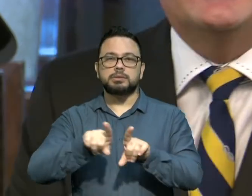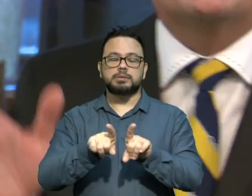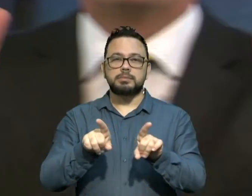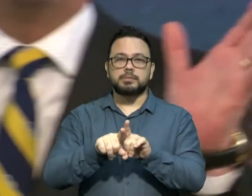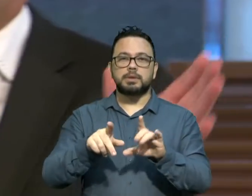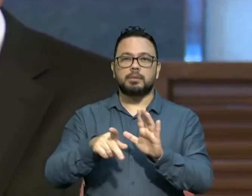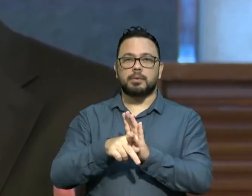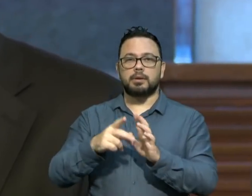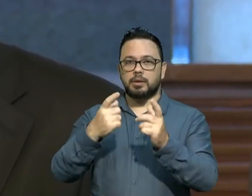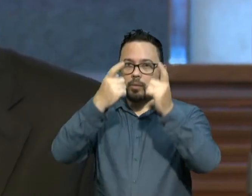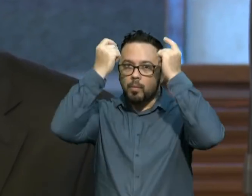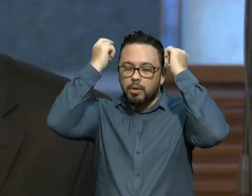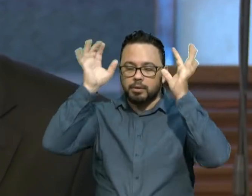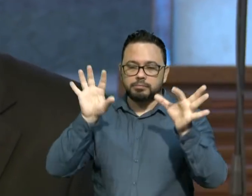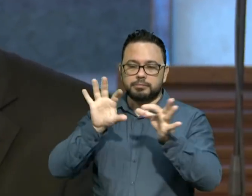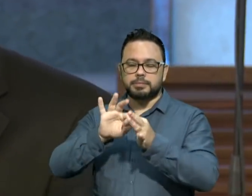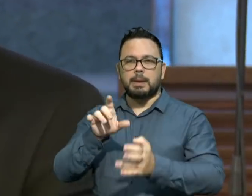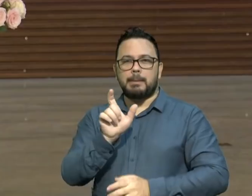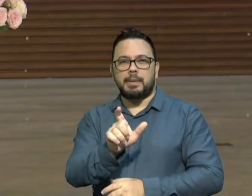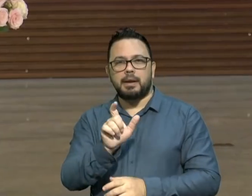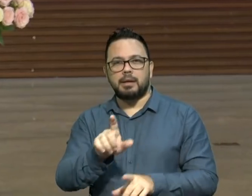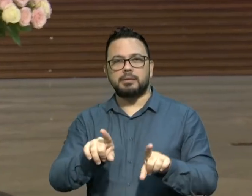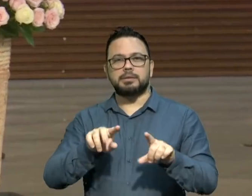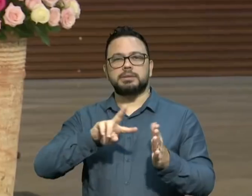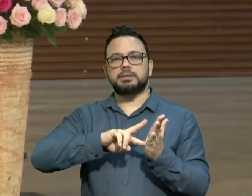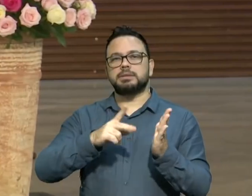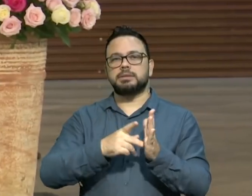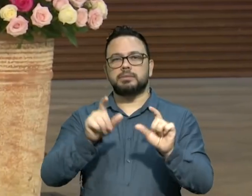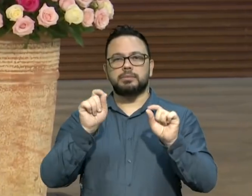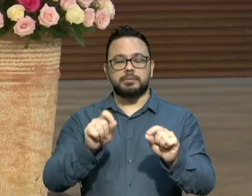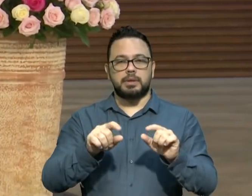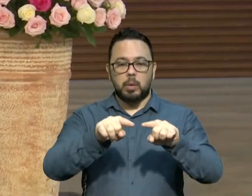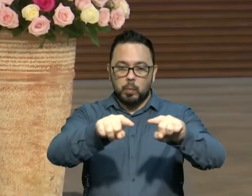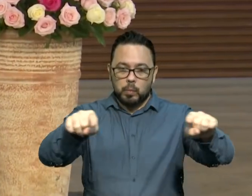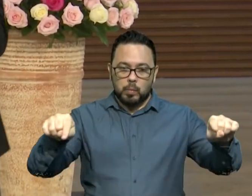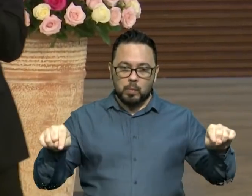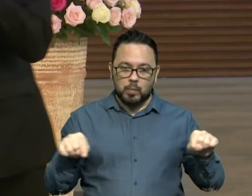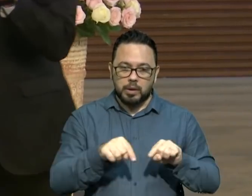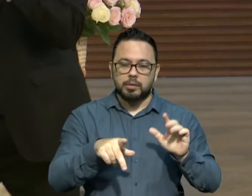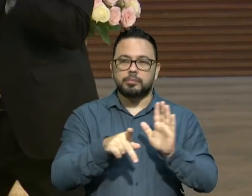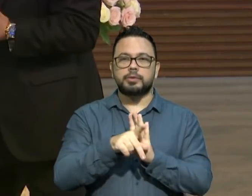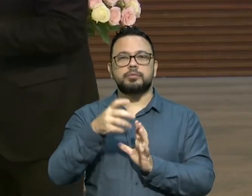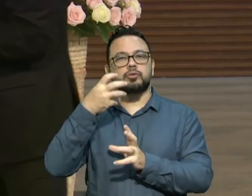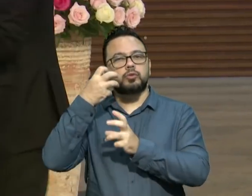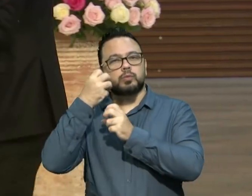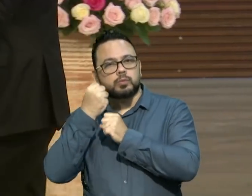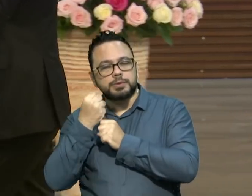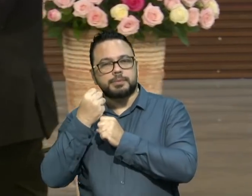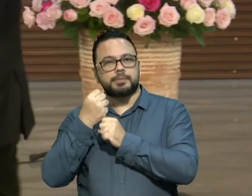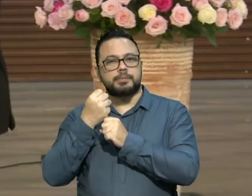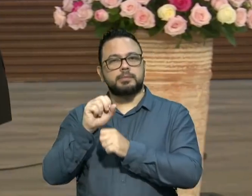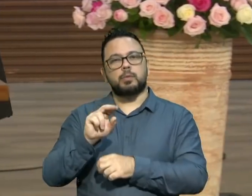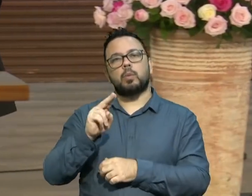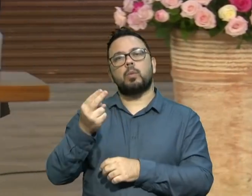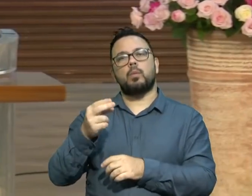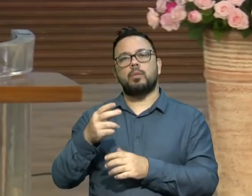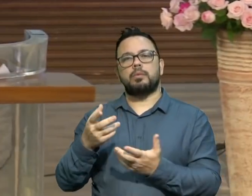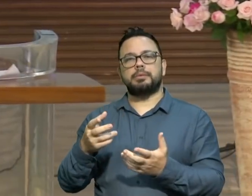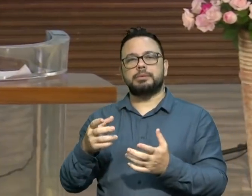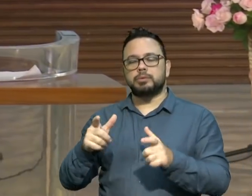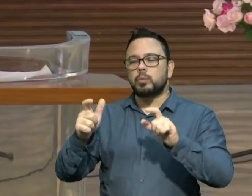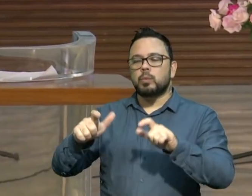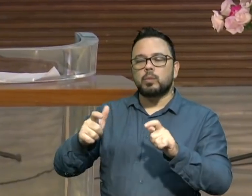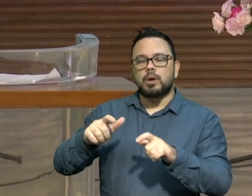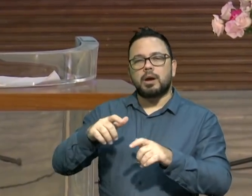significa quarto de dormir ou dormitório irmãos não é fantástico que as palavras de